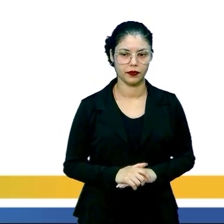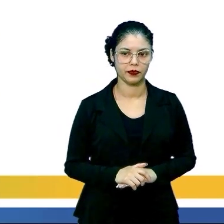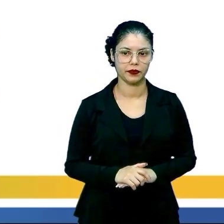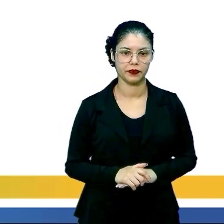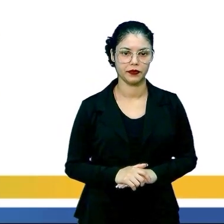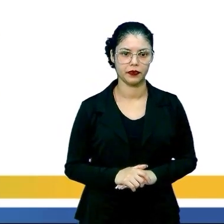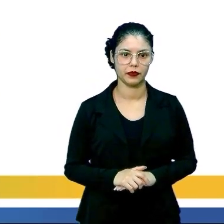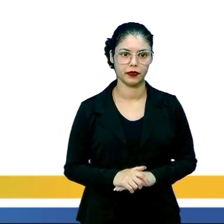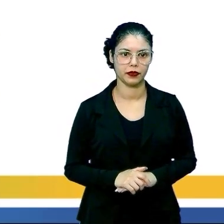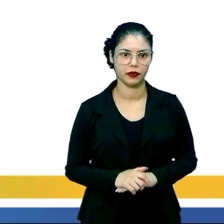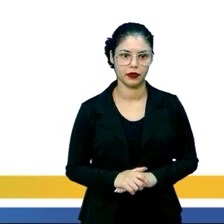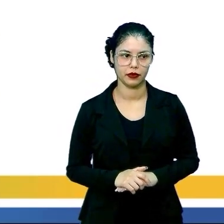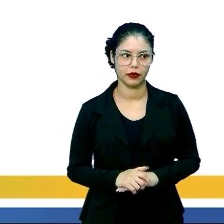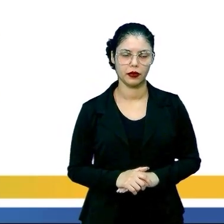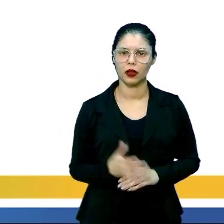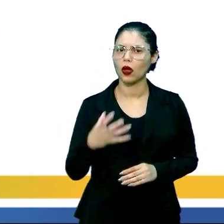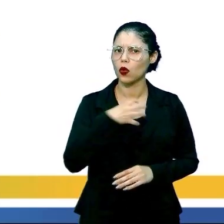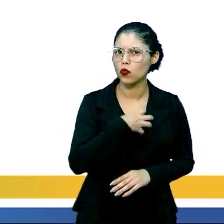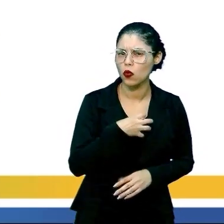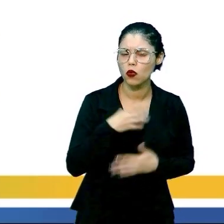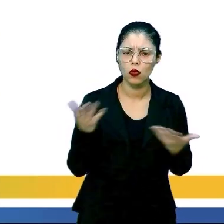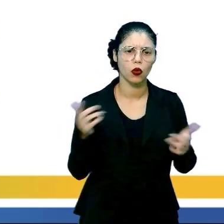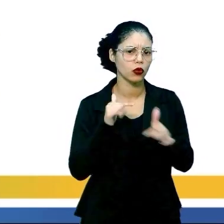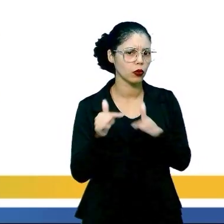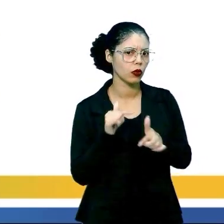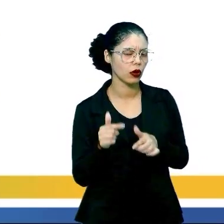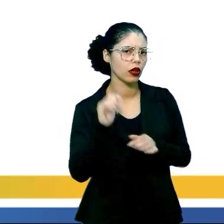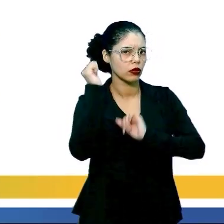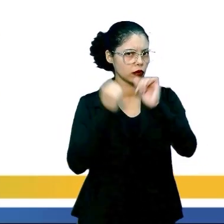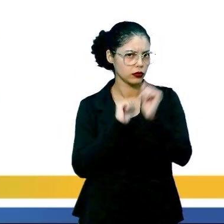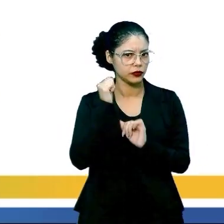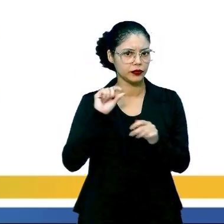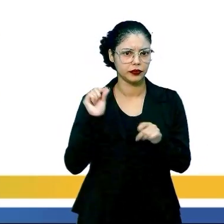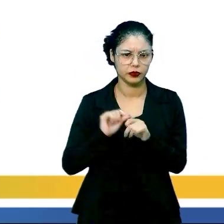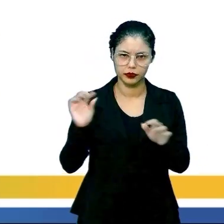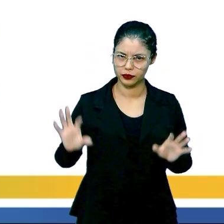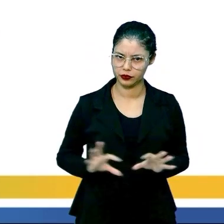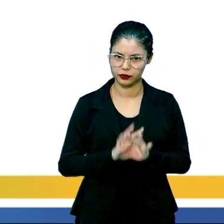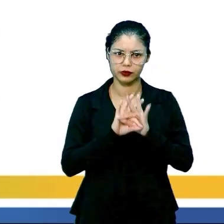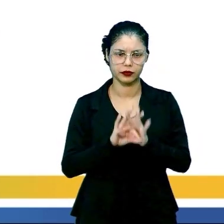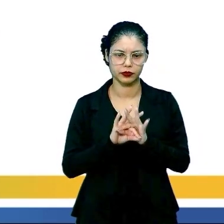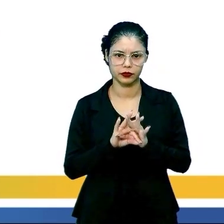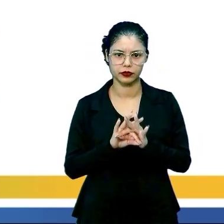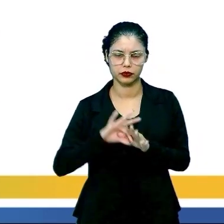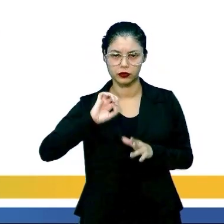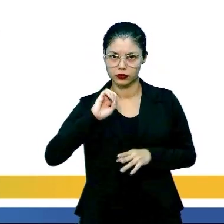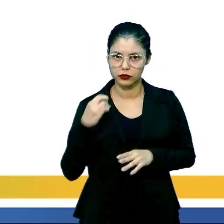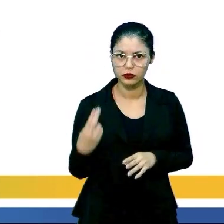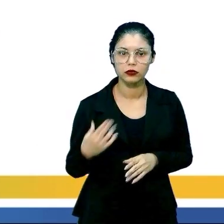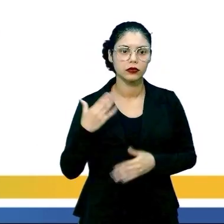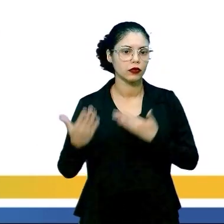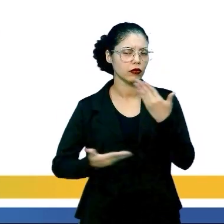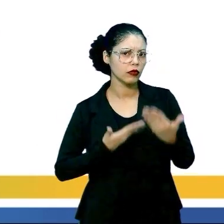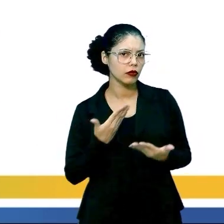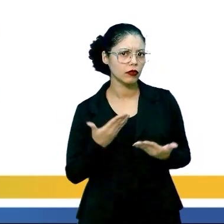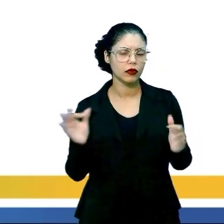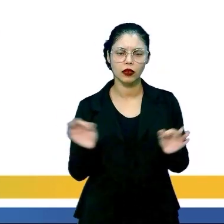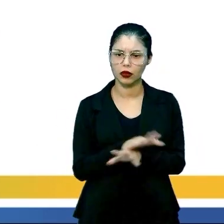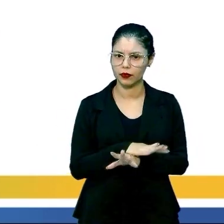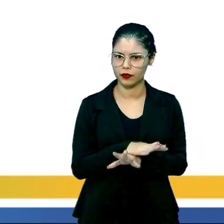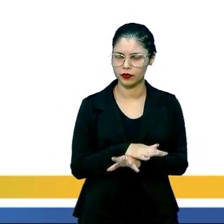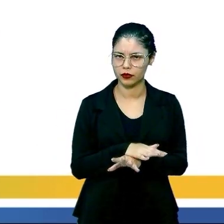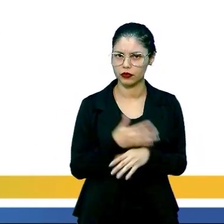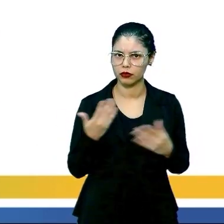ciclo da natureza. Em que momento o trabalhador da fábrica estava ali regido pela natureza ou em que momento acabou o